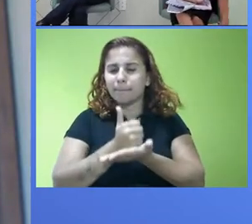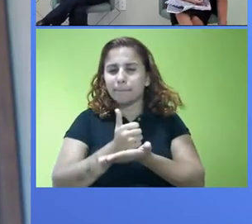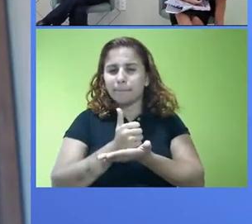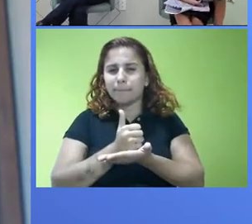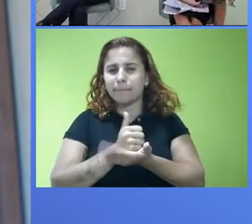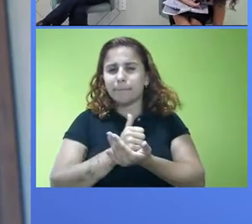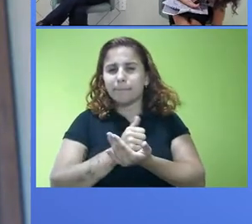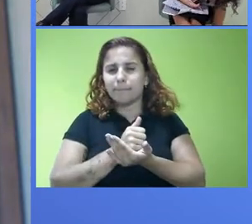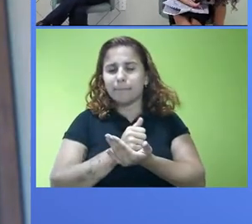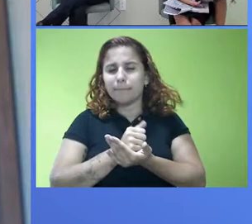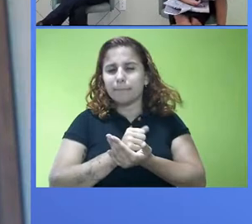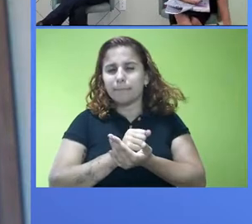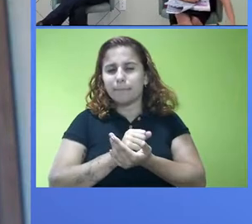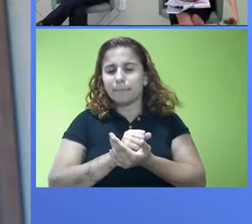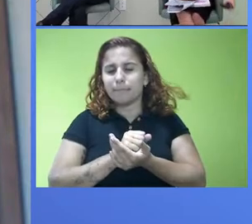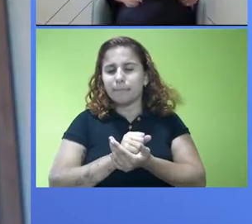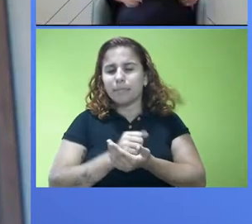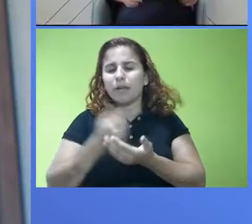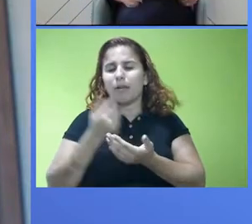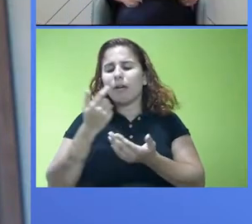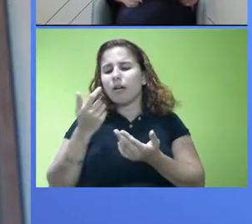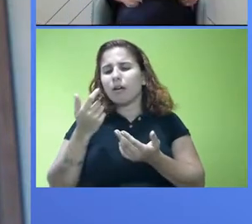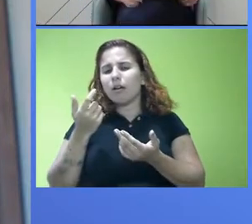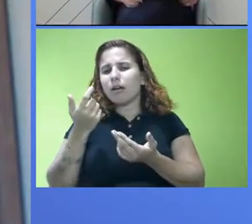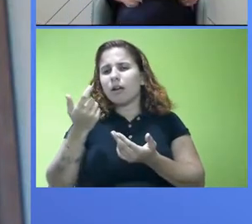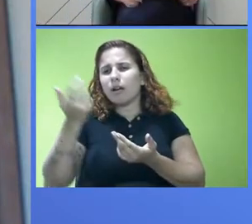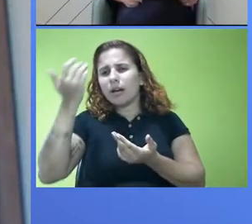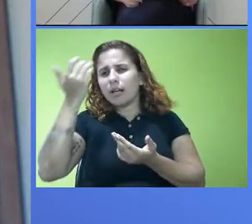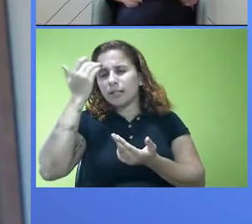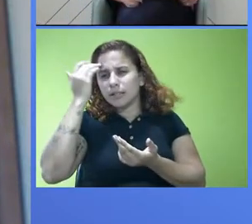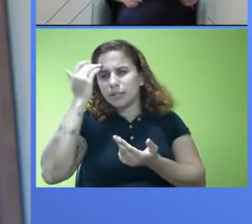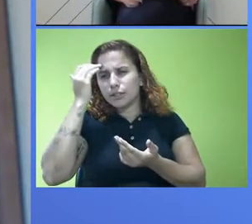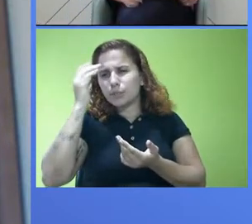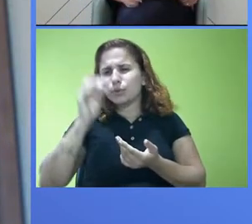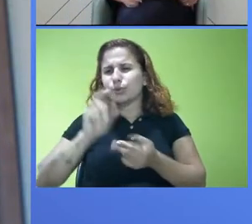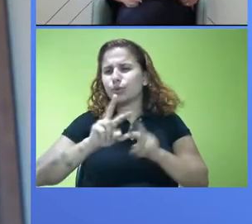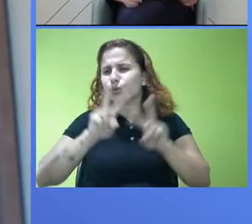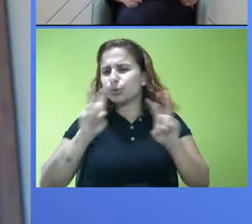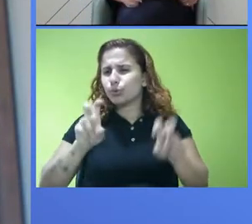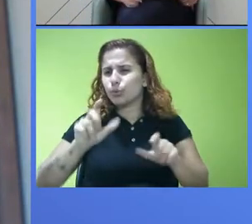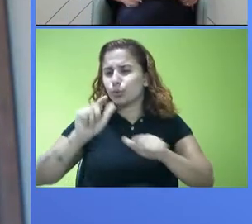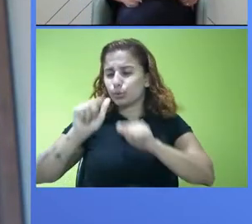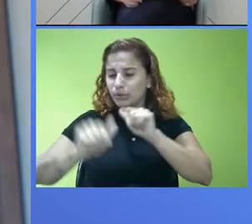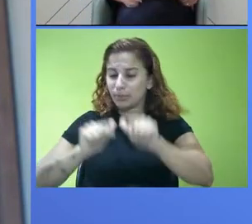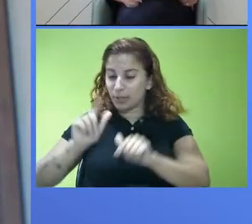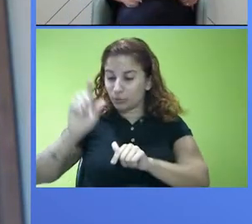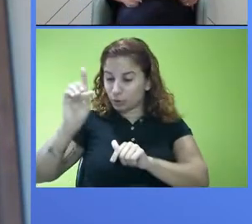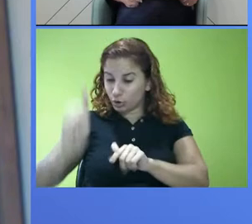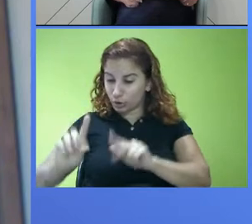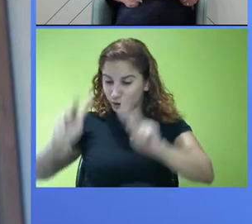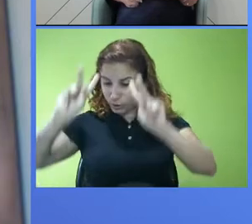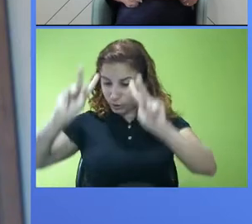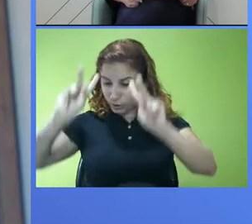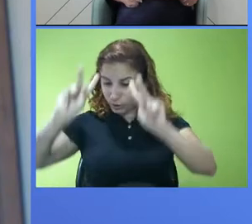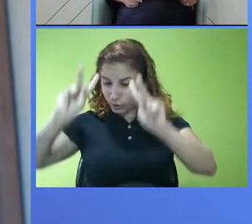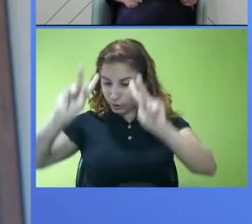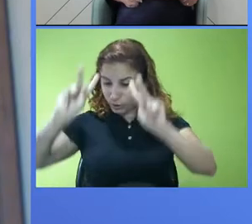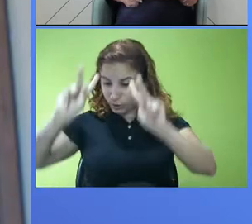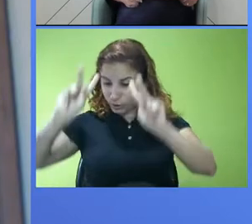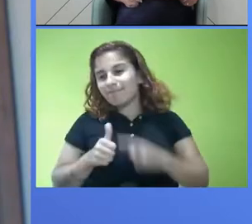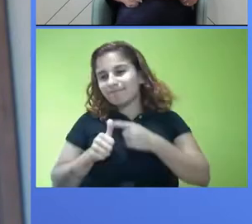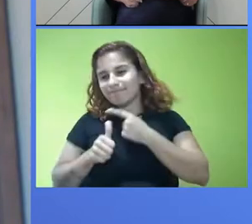concepção do direito ao trabalho como um direito humano, esse é um primeiro passo. A partir